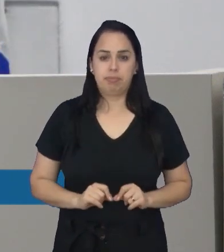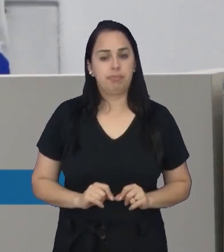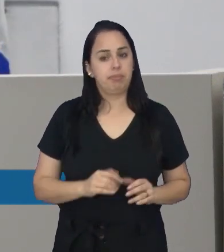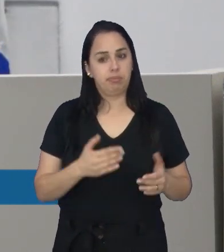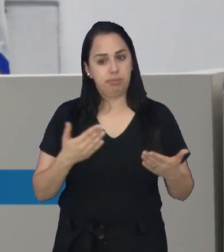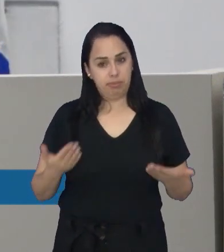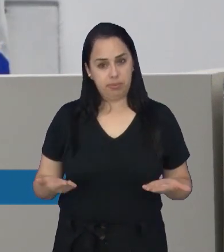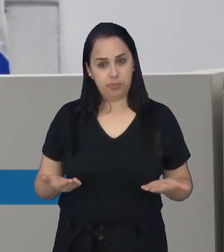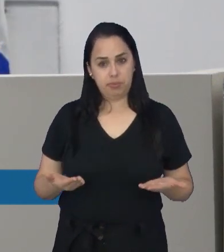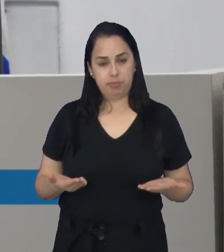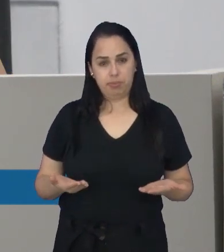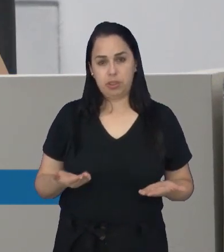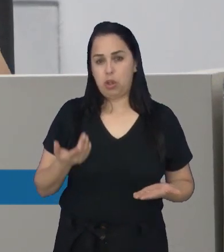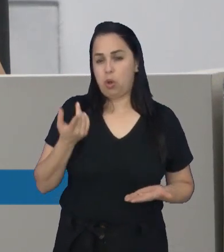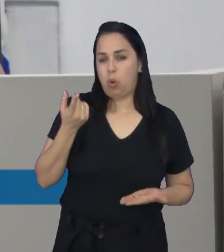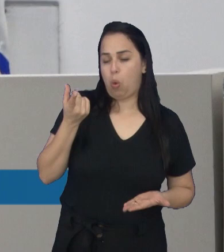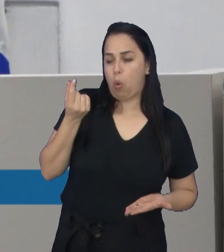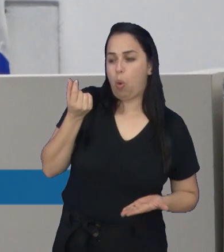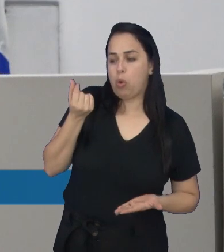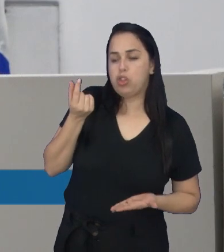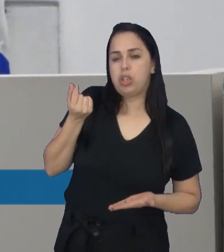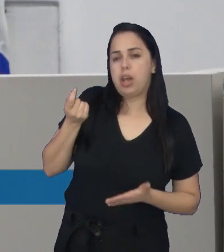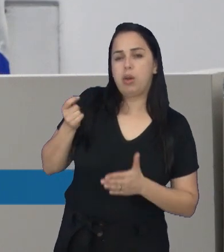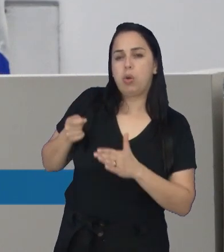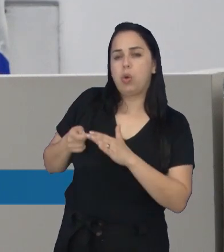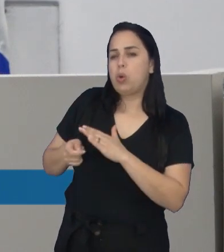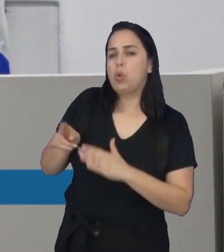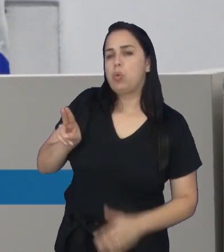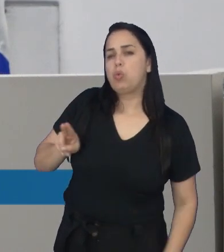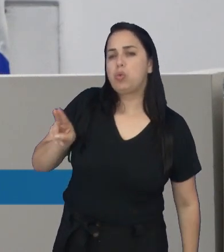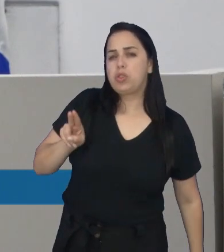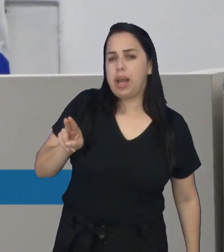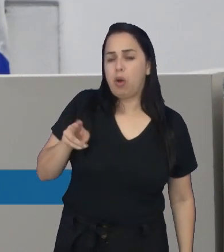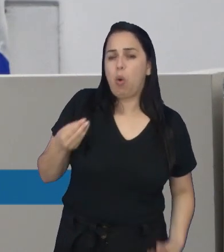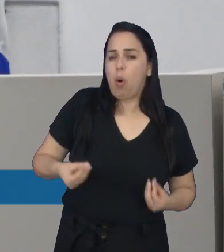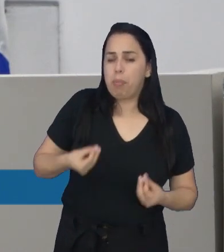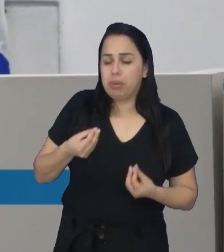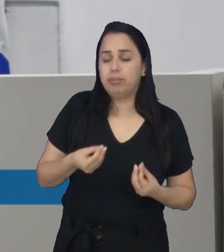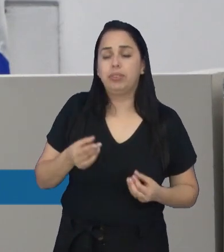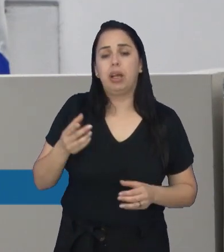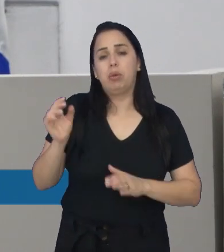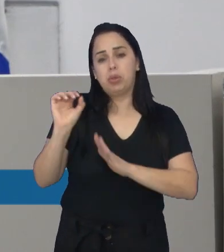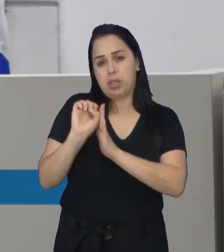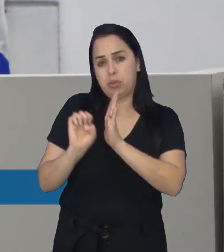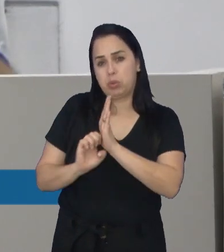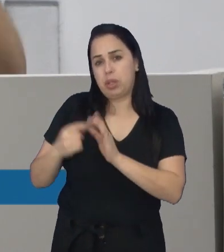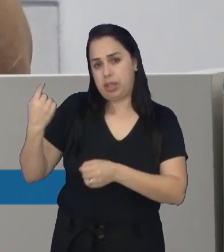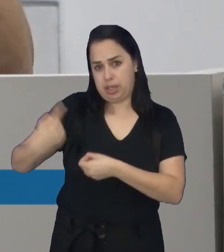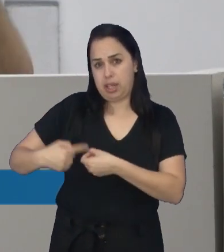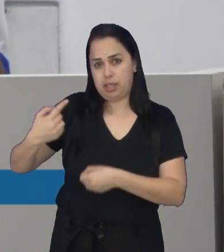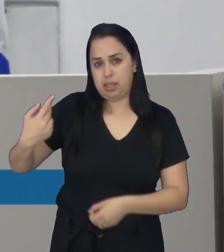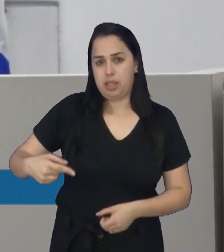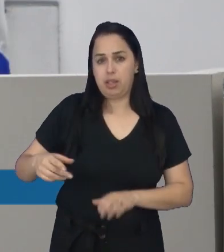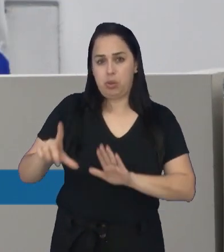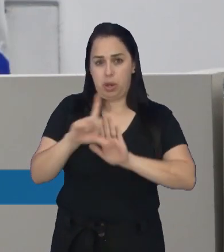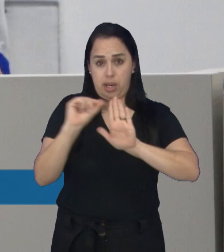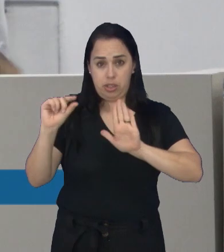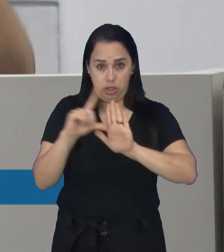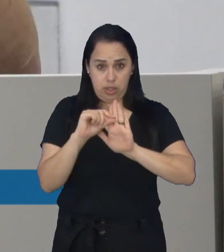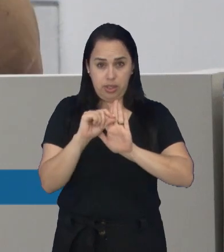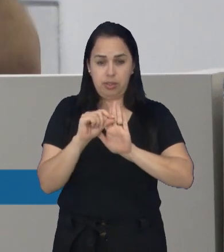com relação ao uso do dinheiro você tem realmente o estatuto da cidade e o plano diretor ele relaciona lá o artigo lá